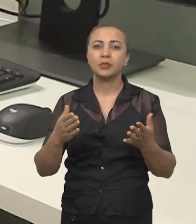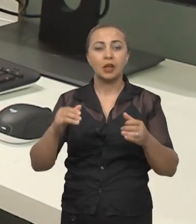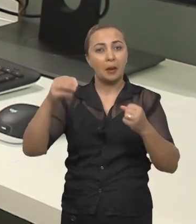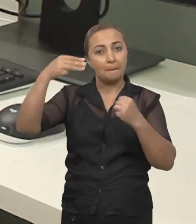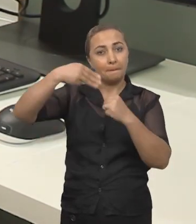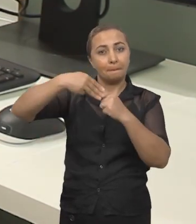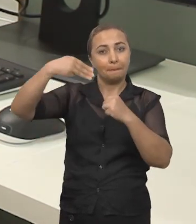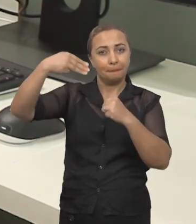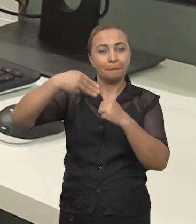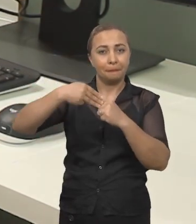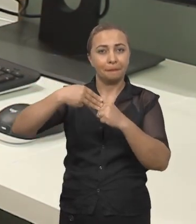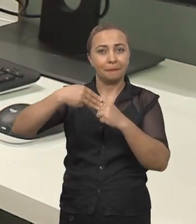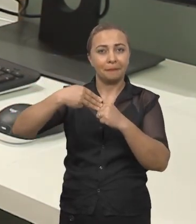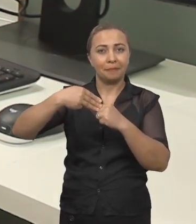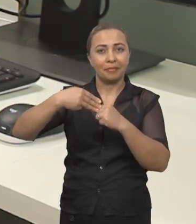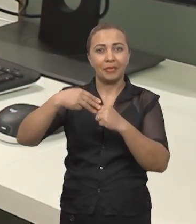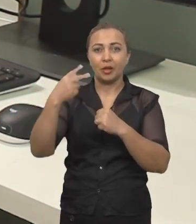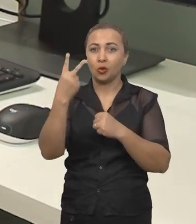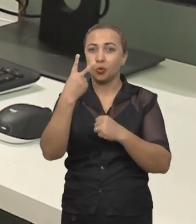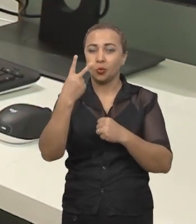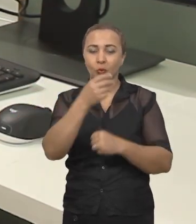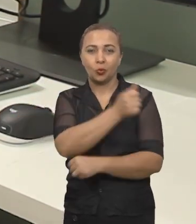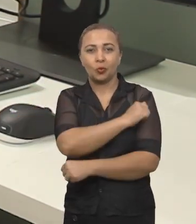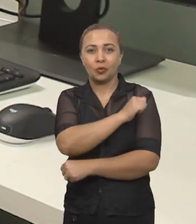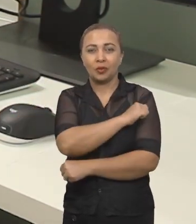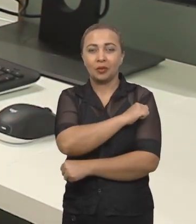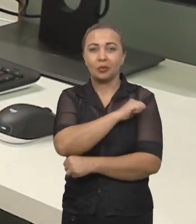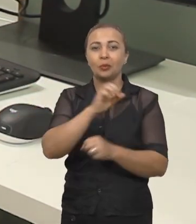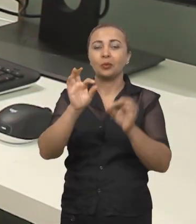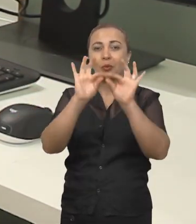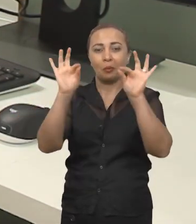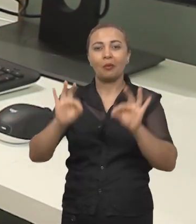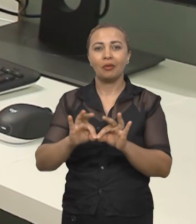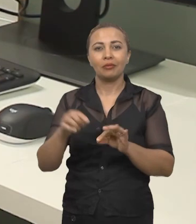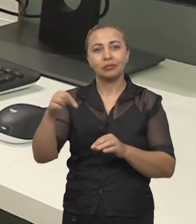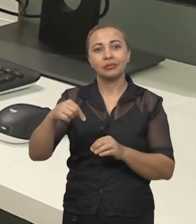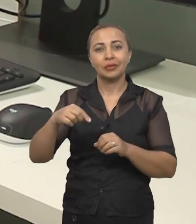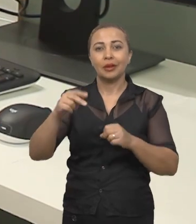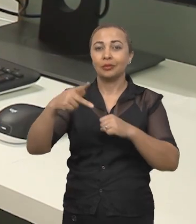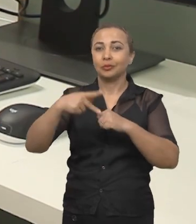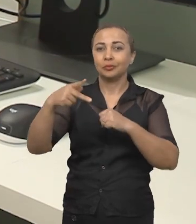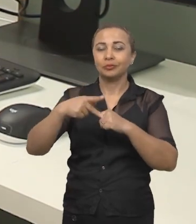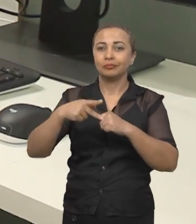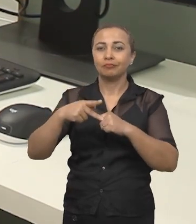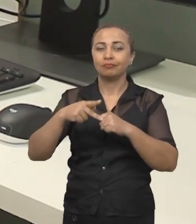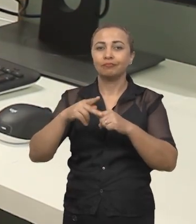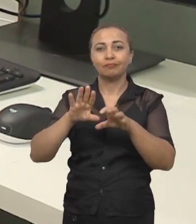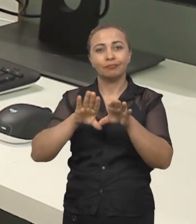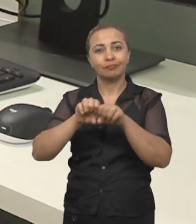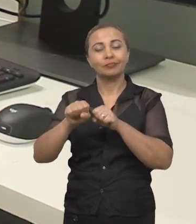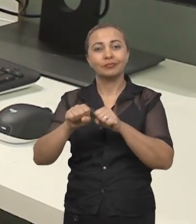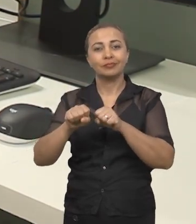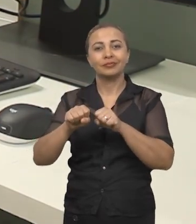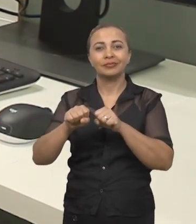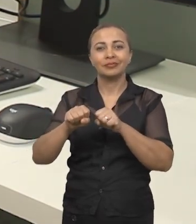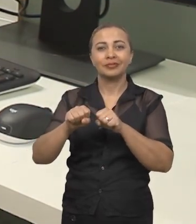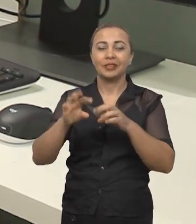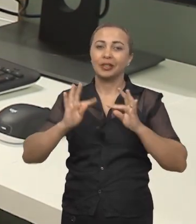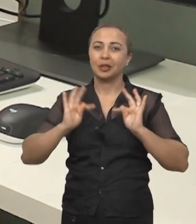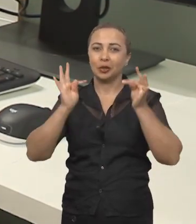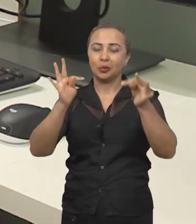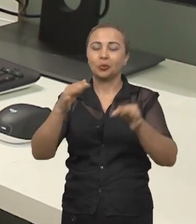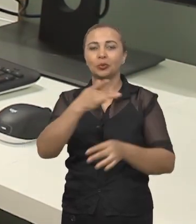de mestrado, né, de dois alunos aqui do nosso programa, né, de pós-graduação em tecnologia